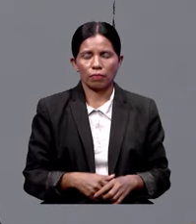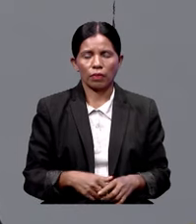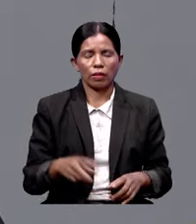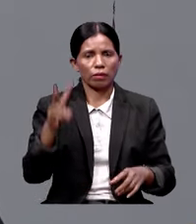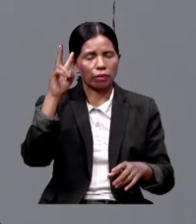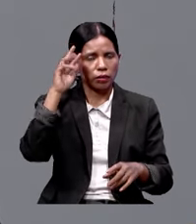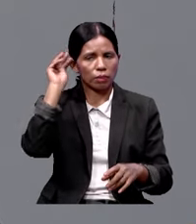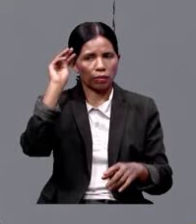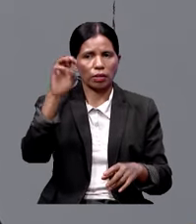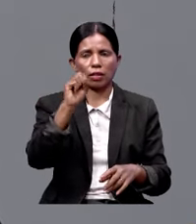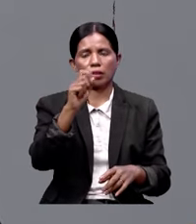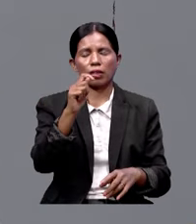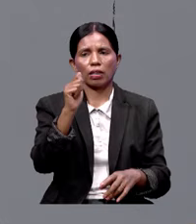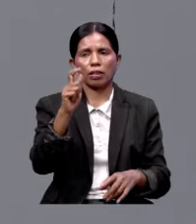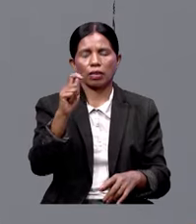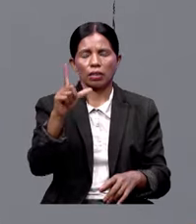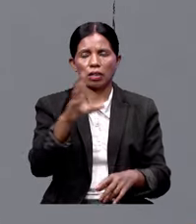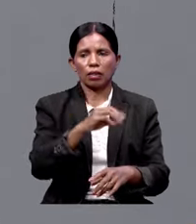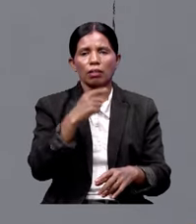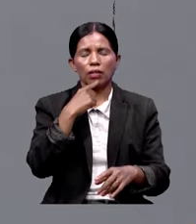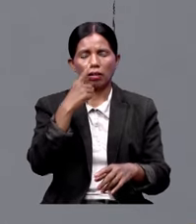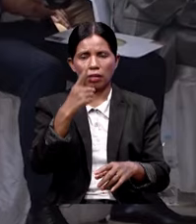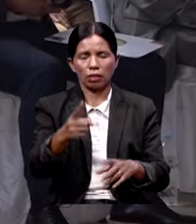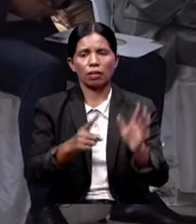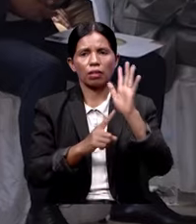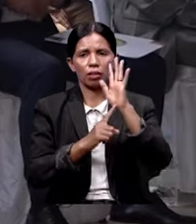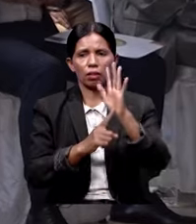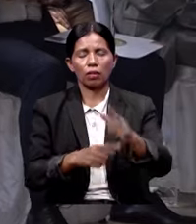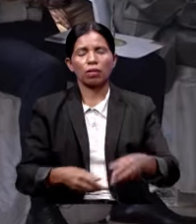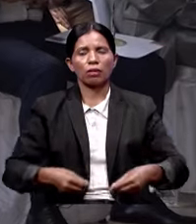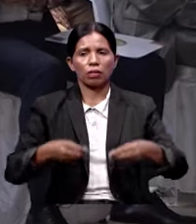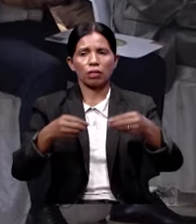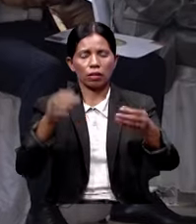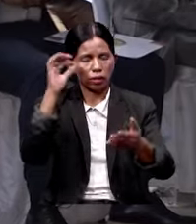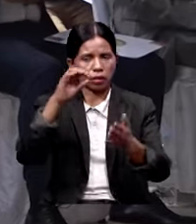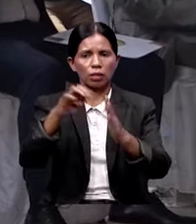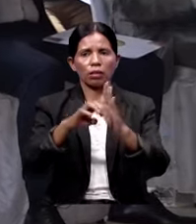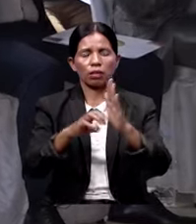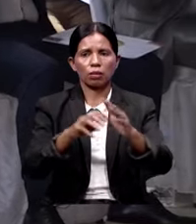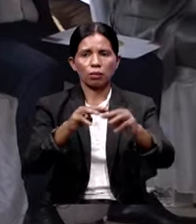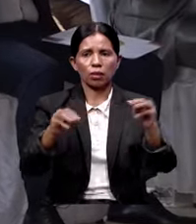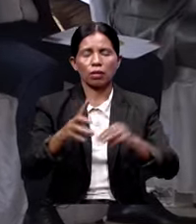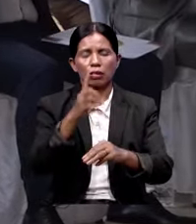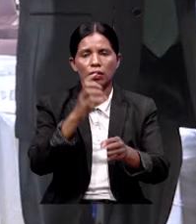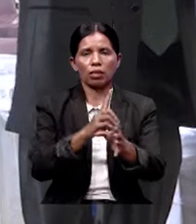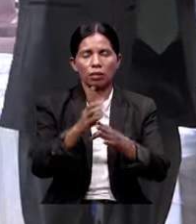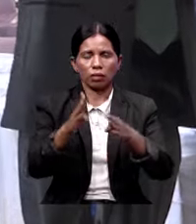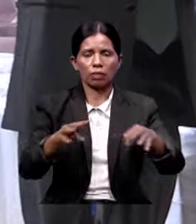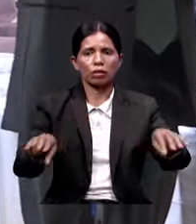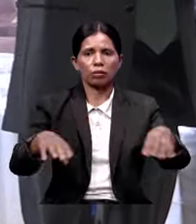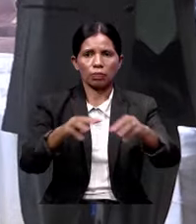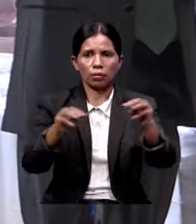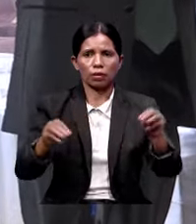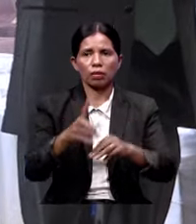Vice-ministro da Administração Estatal, Jacinto Rigoberto, atuou a exigência, né? A foi info tomar de posse para secretário município de Li, no diretor serviço município de